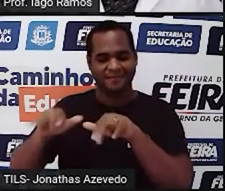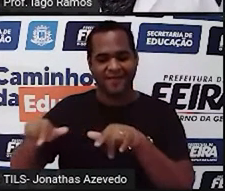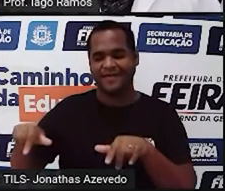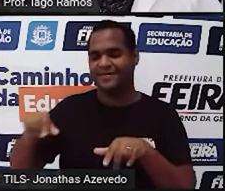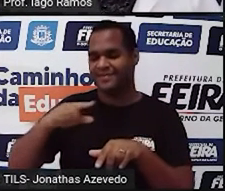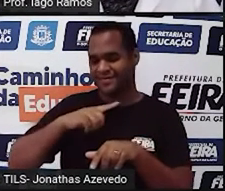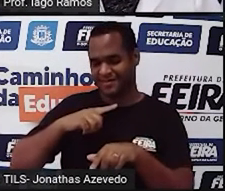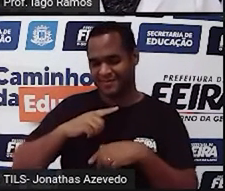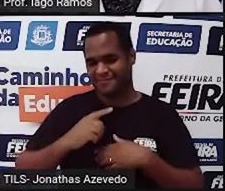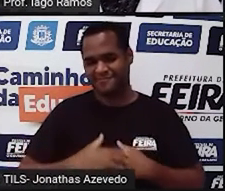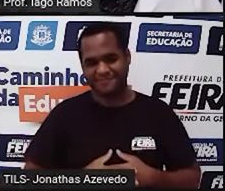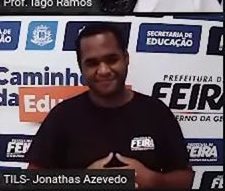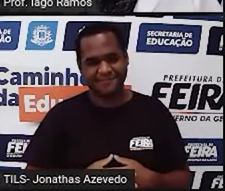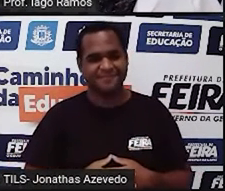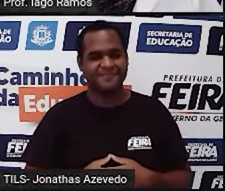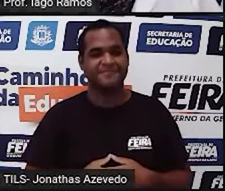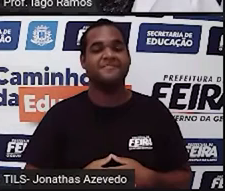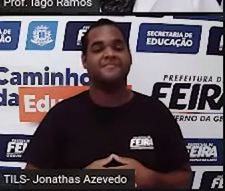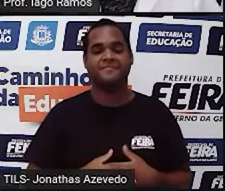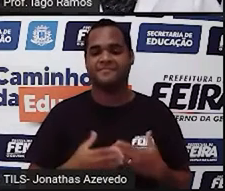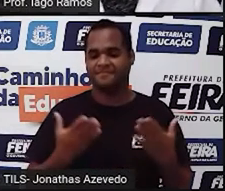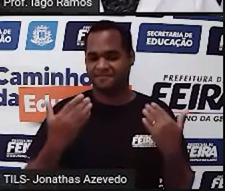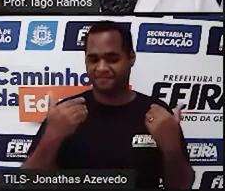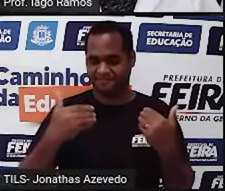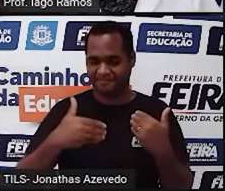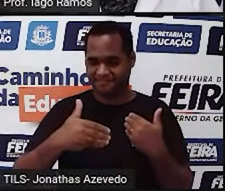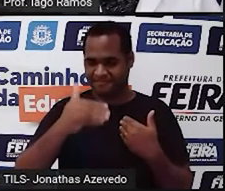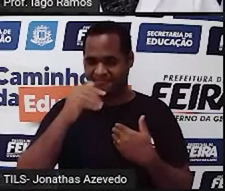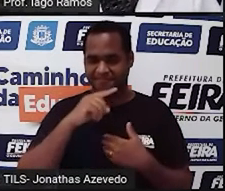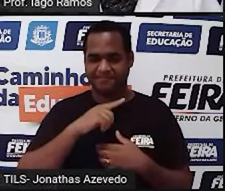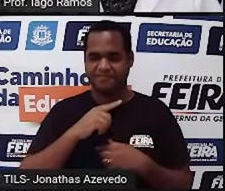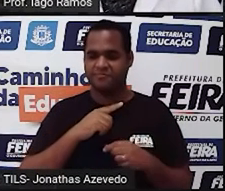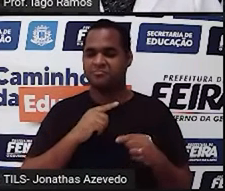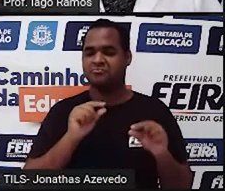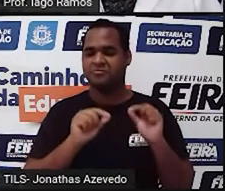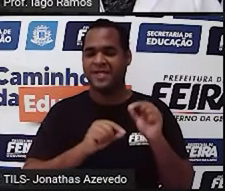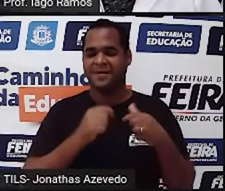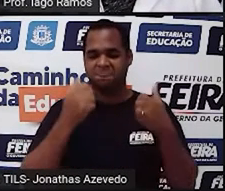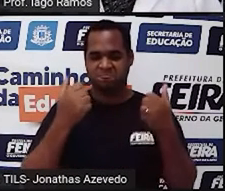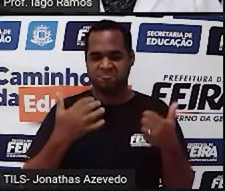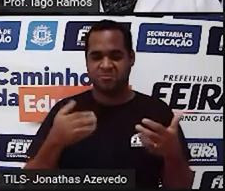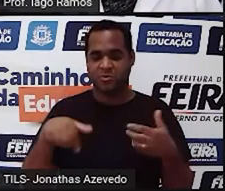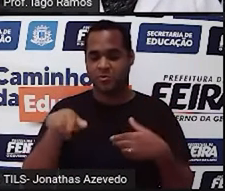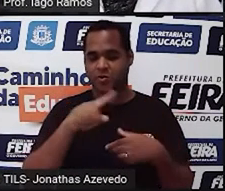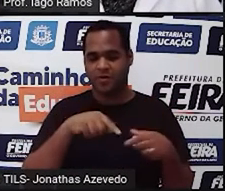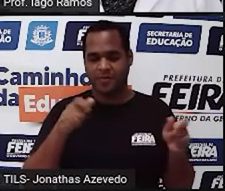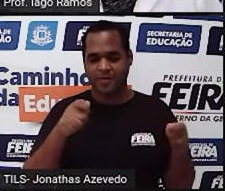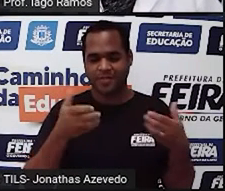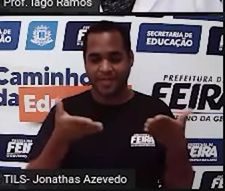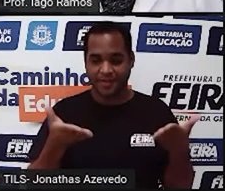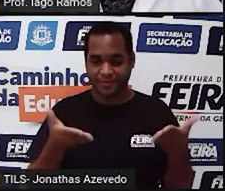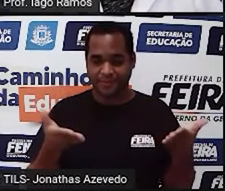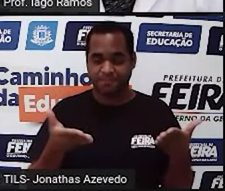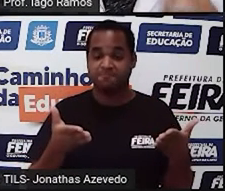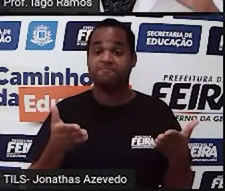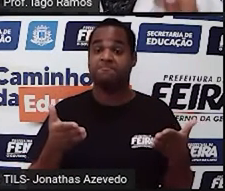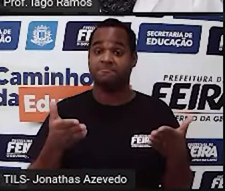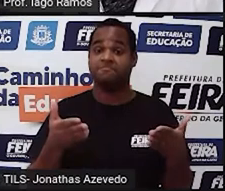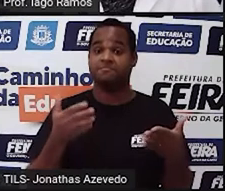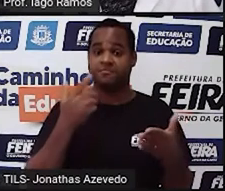diversidade belezinha vamos avançando porque a gente vai agora